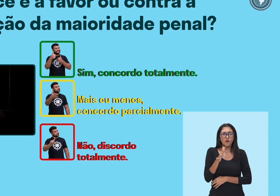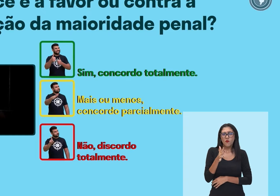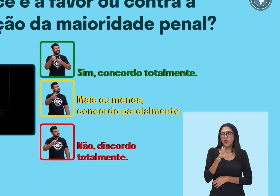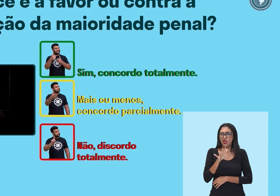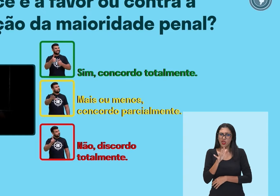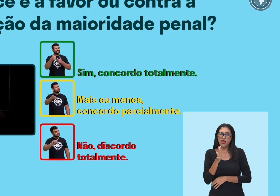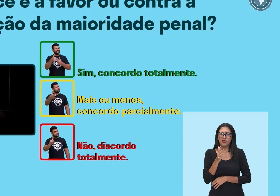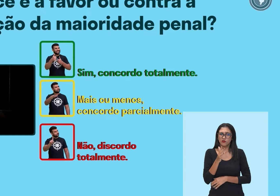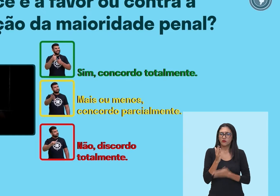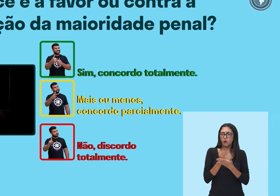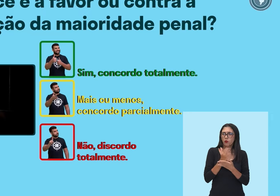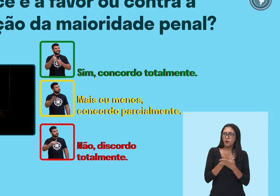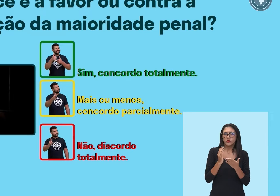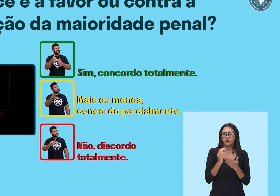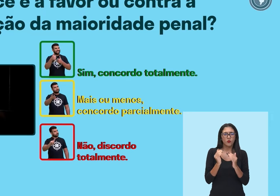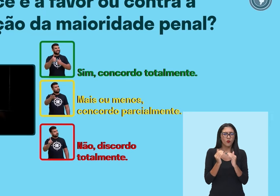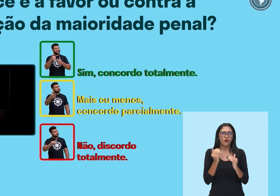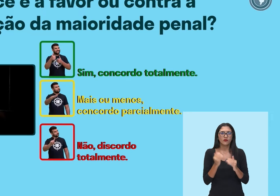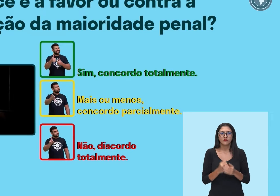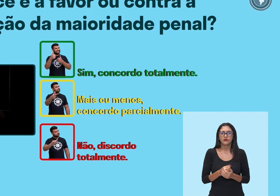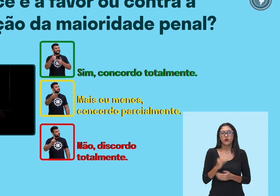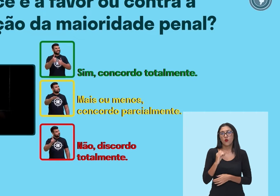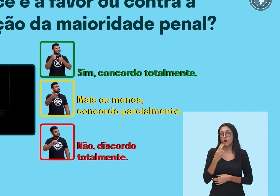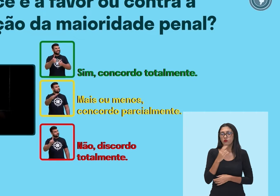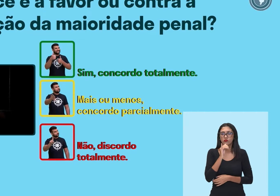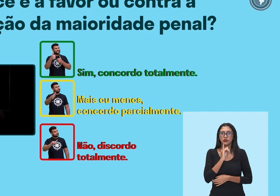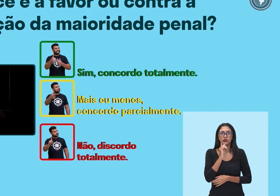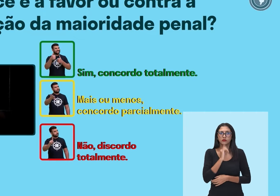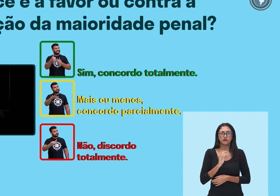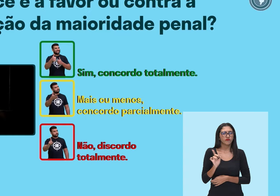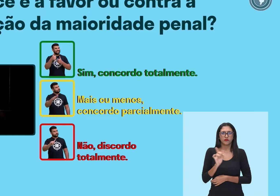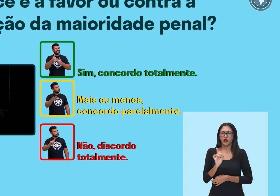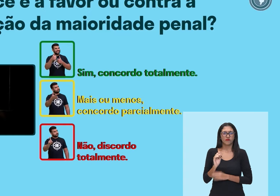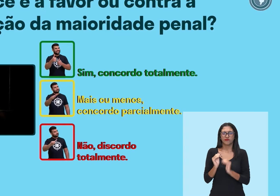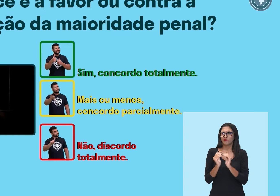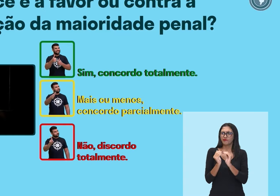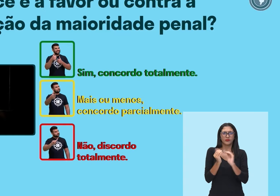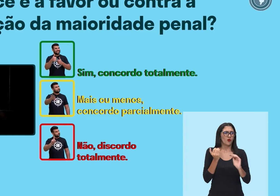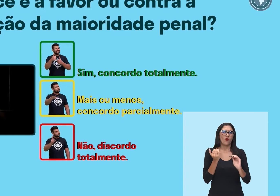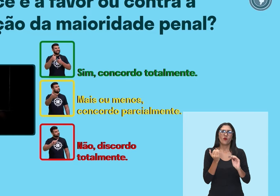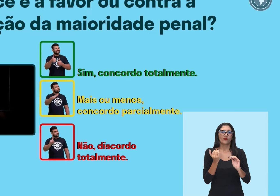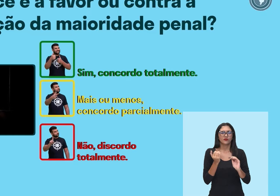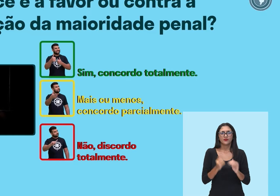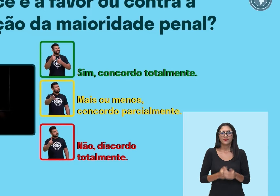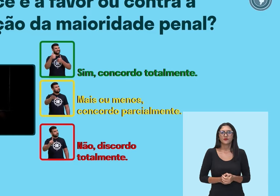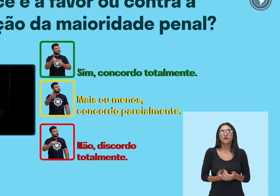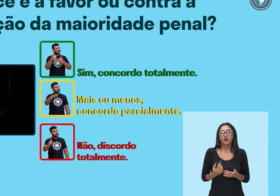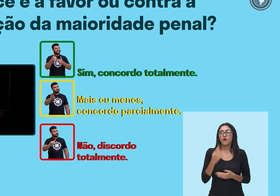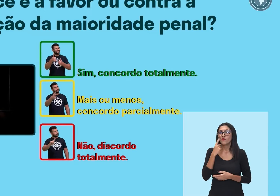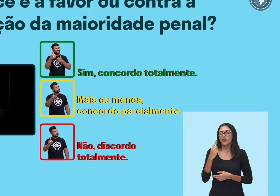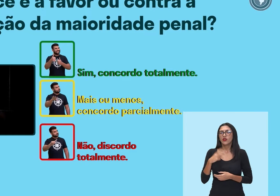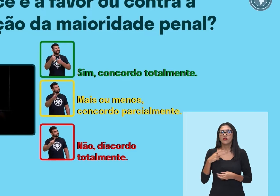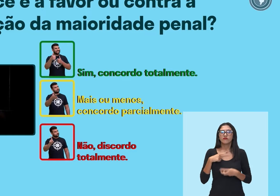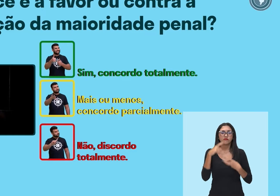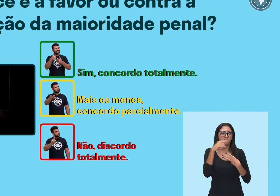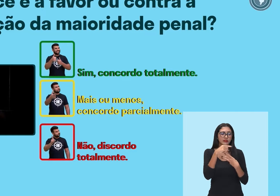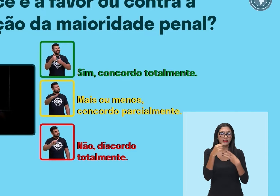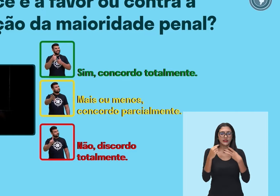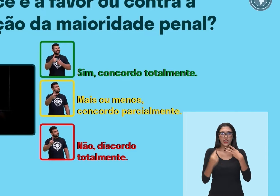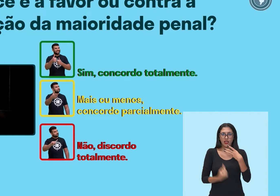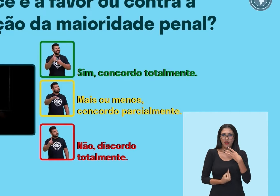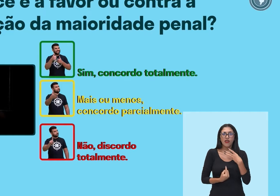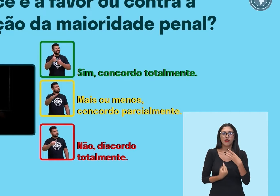concordo em parte. Ou você pode dizer não, discordo totalmente. Perceba que são 3 posicionamentos que você